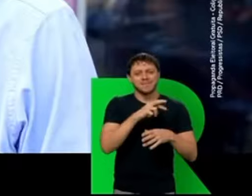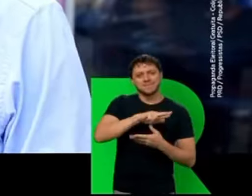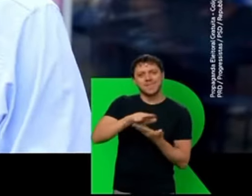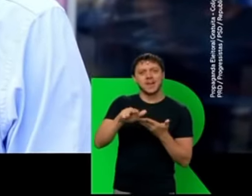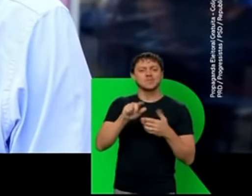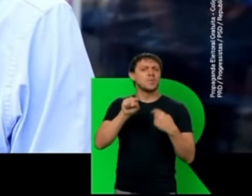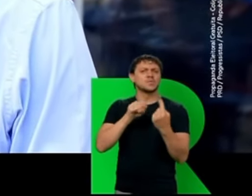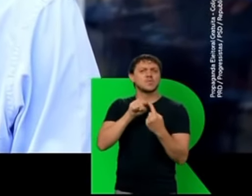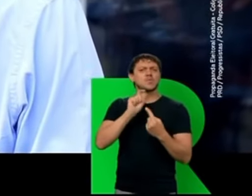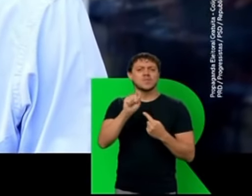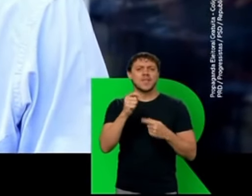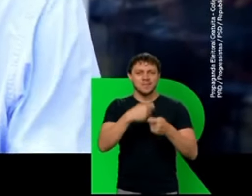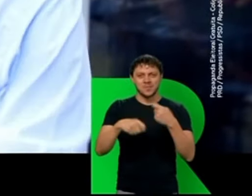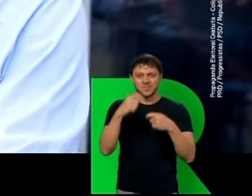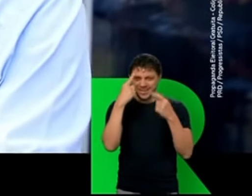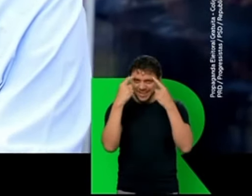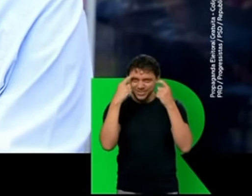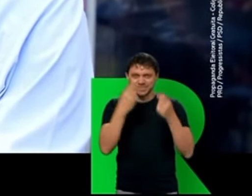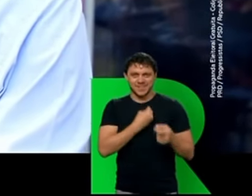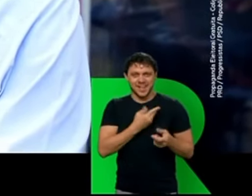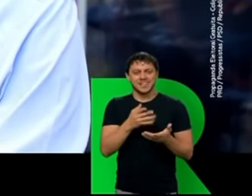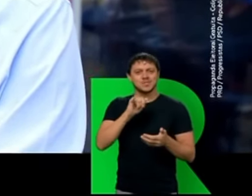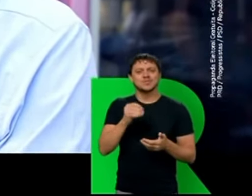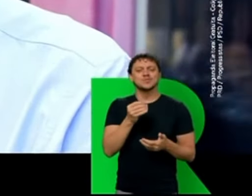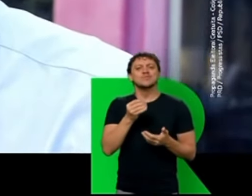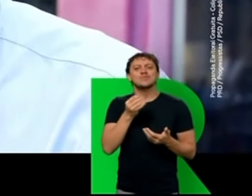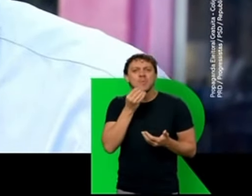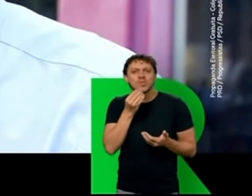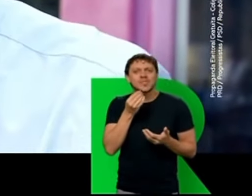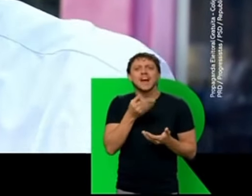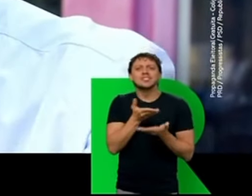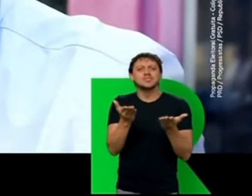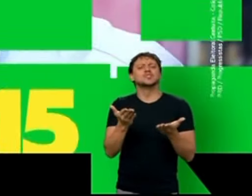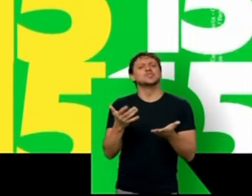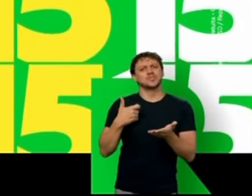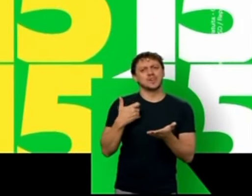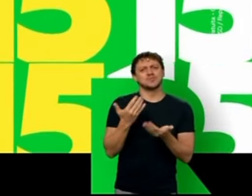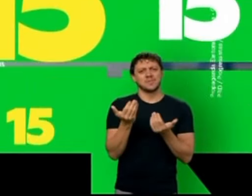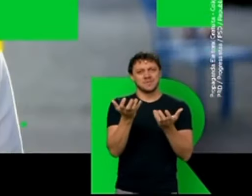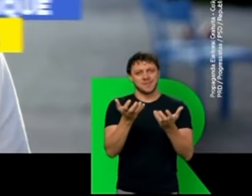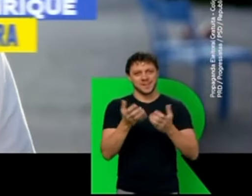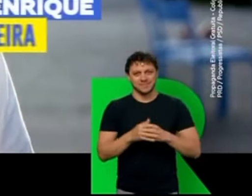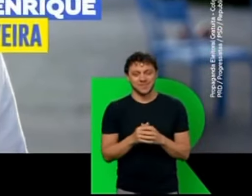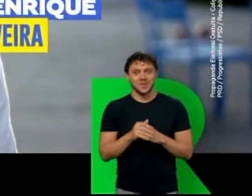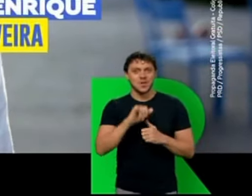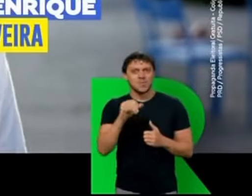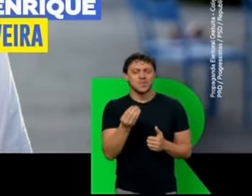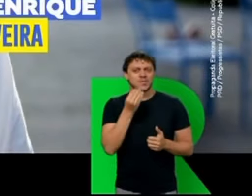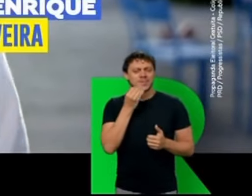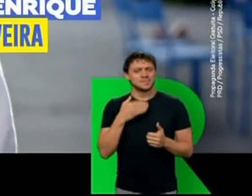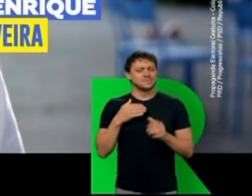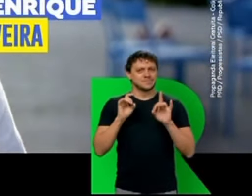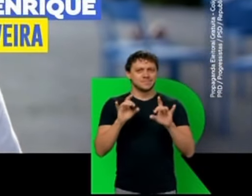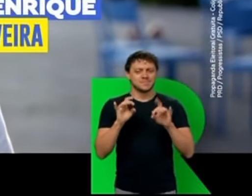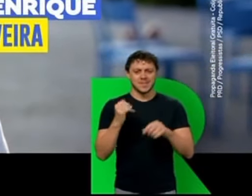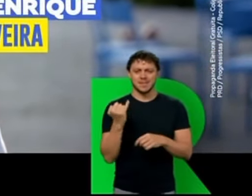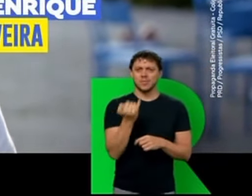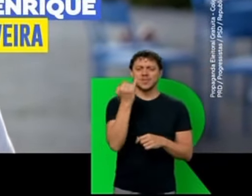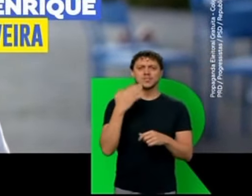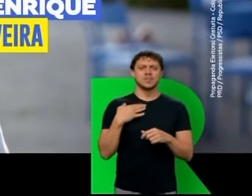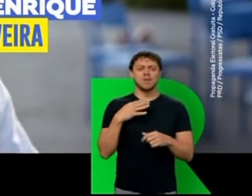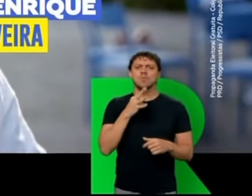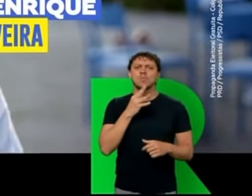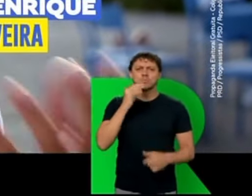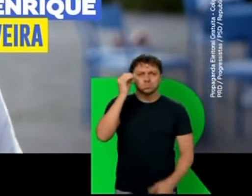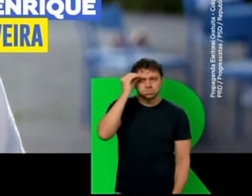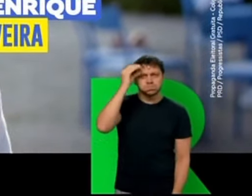cidade. Porque a economia criativa está aí e o jovem quer oportunidades. E é isso que a gente vai fazer. O programa da Hora é uma grande oportunidade para mim. É muito